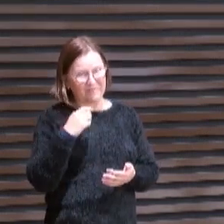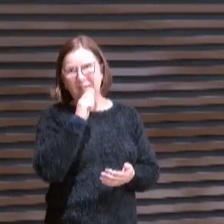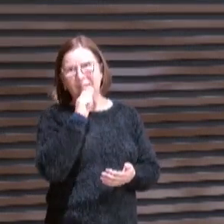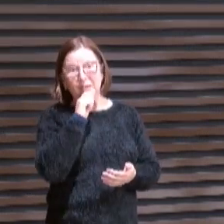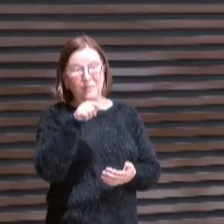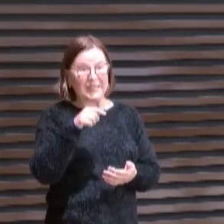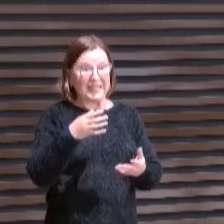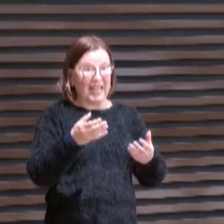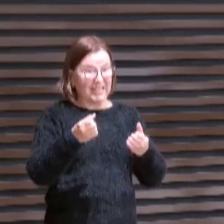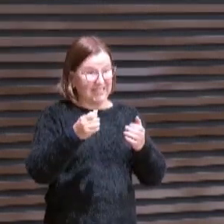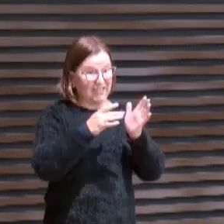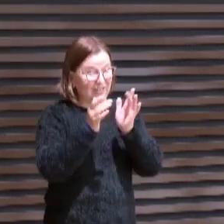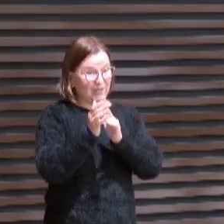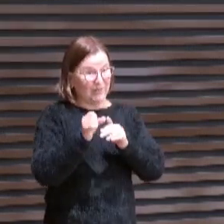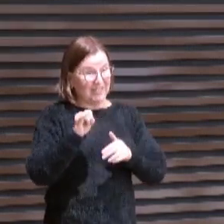você não morrer.